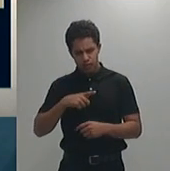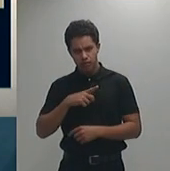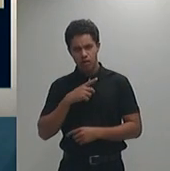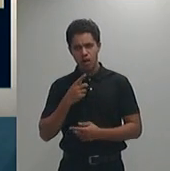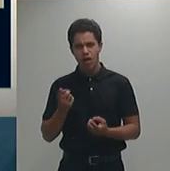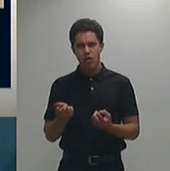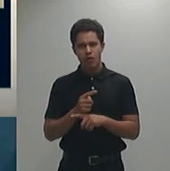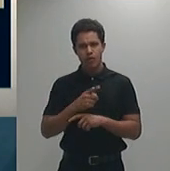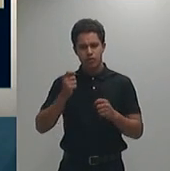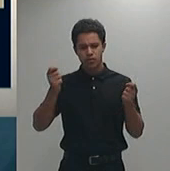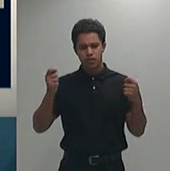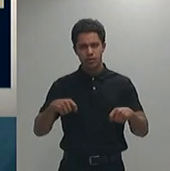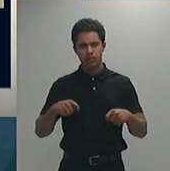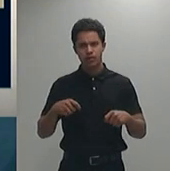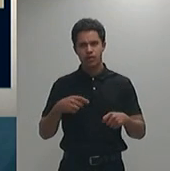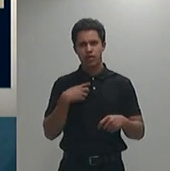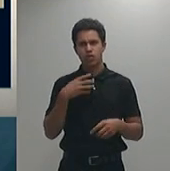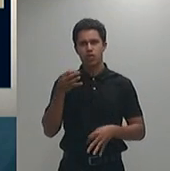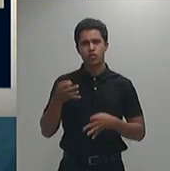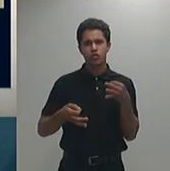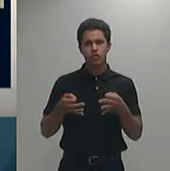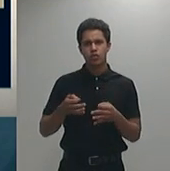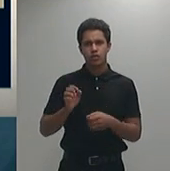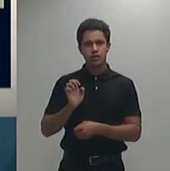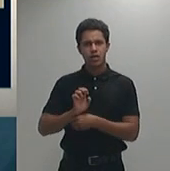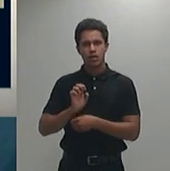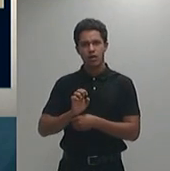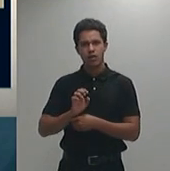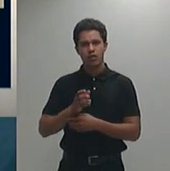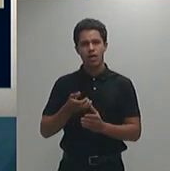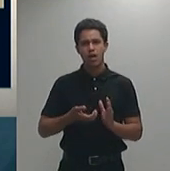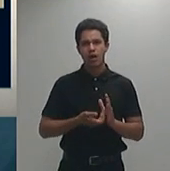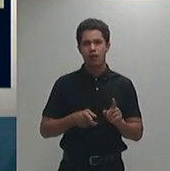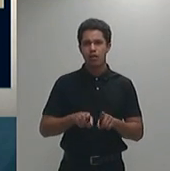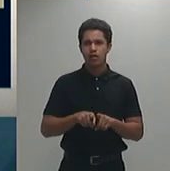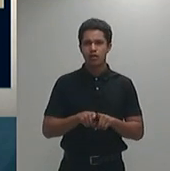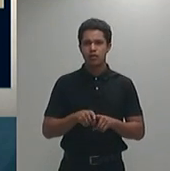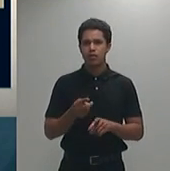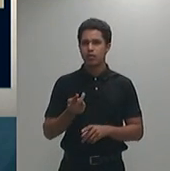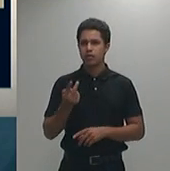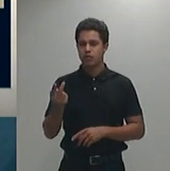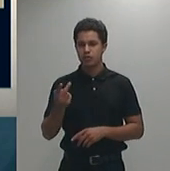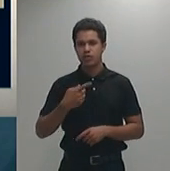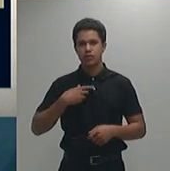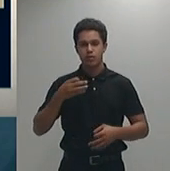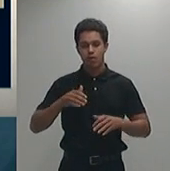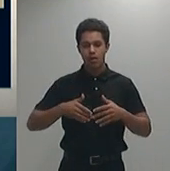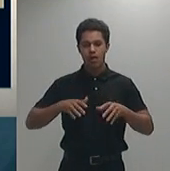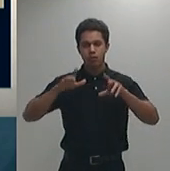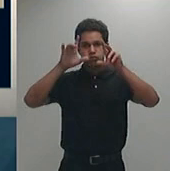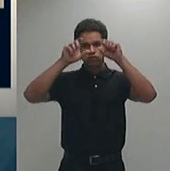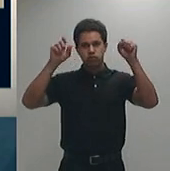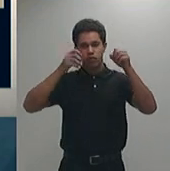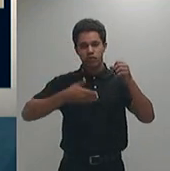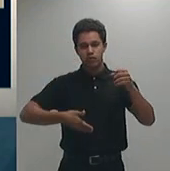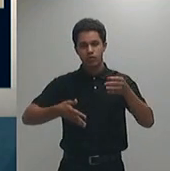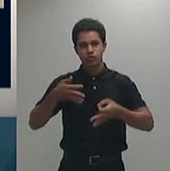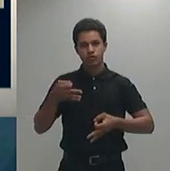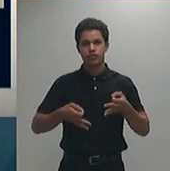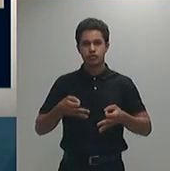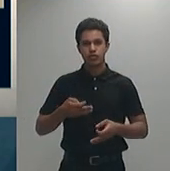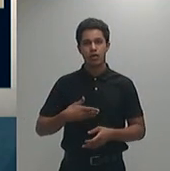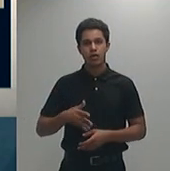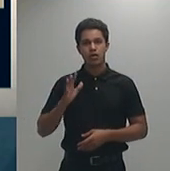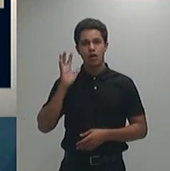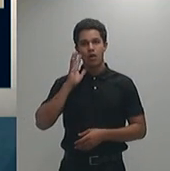entre o juízo estatal e Câmara arbitral a ser dirimido por esta corte de Justiça essa conclusão decorre do reconhecimento